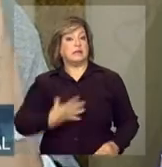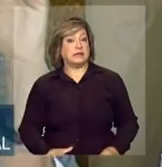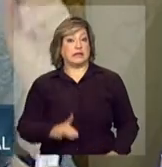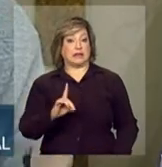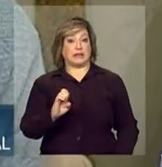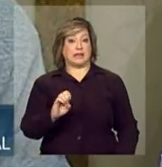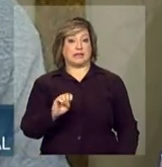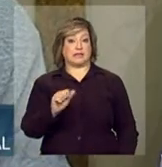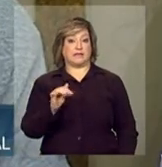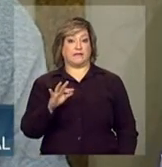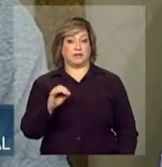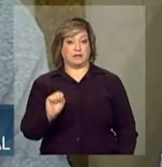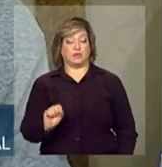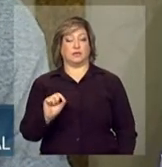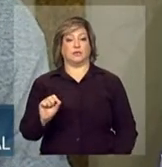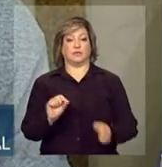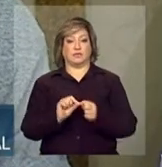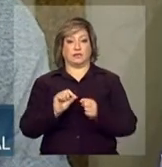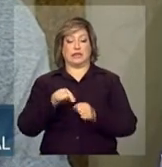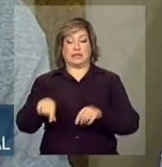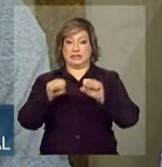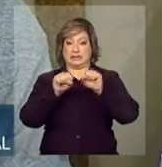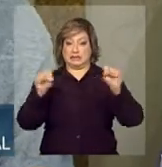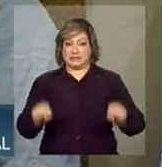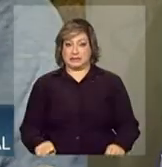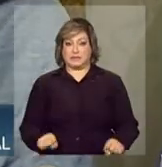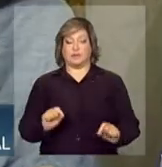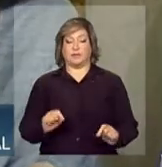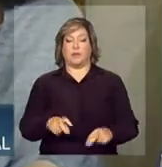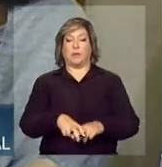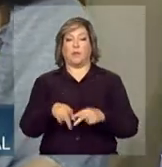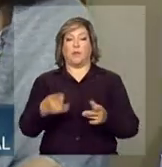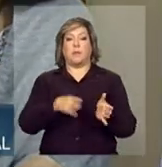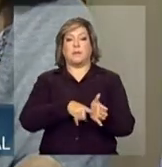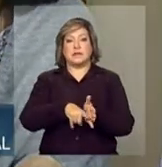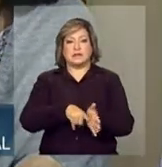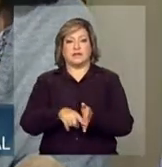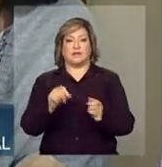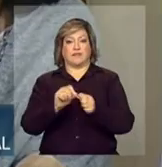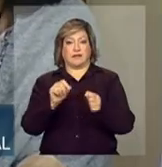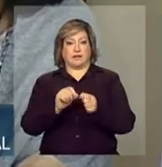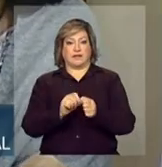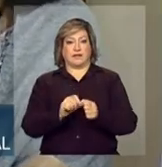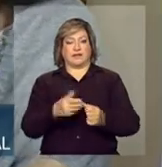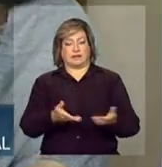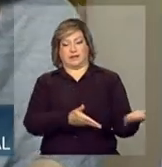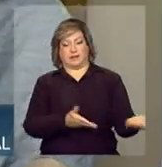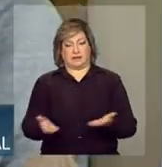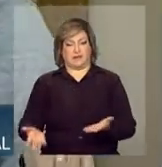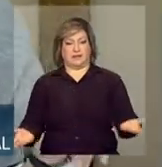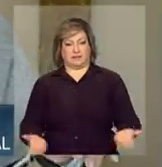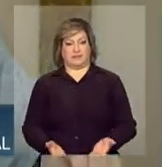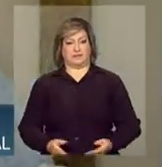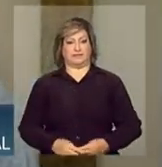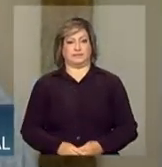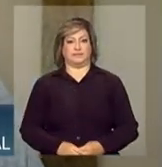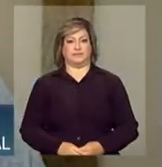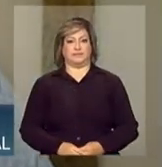desafios na construção do sistema, fruto de uma pesquisa realizada pela Abrand EH. Com a palavra, Marília.